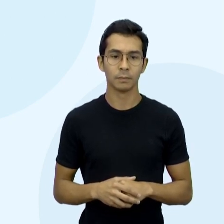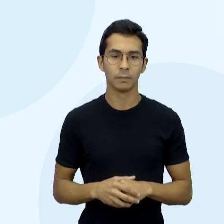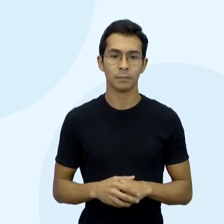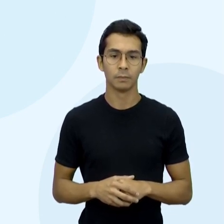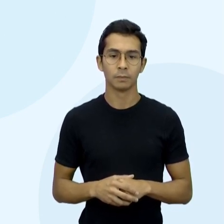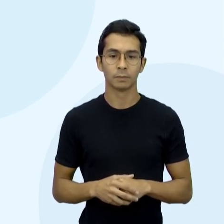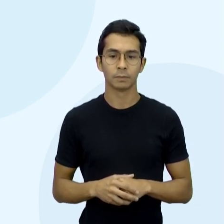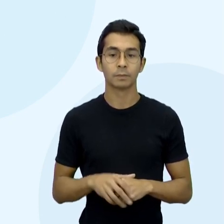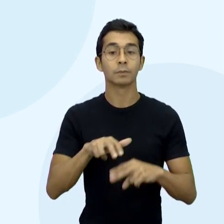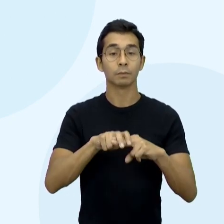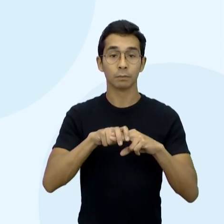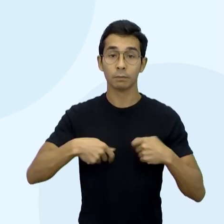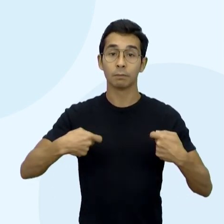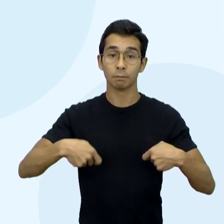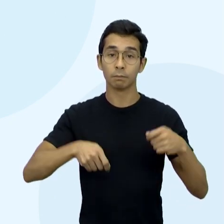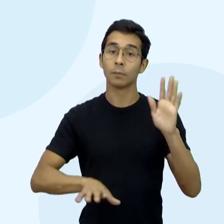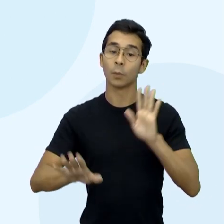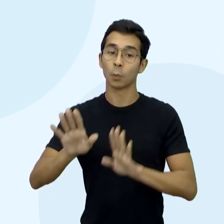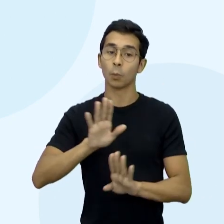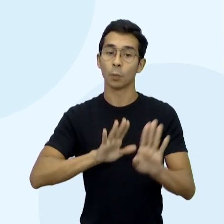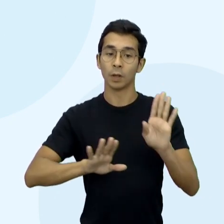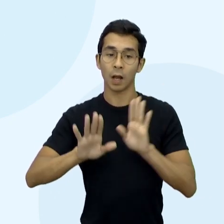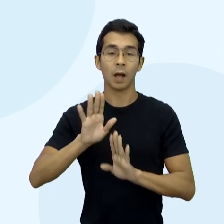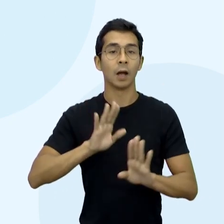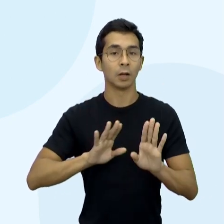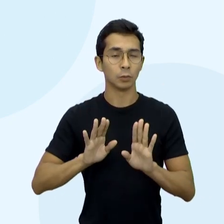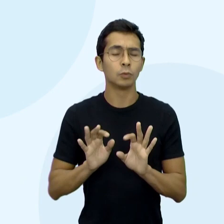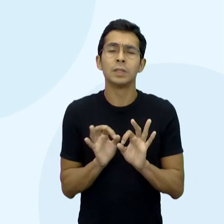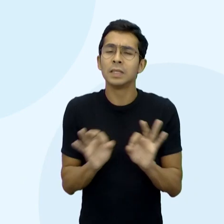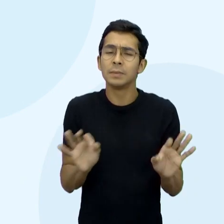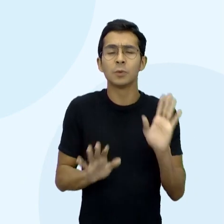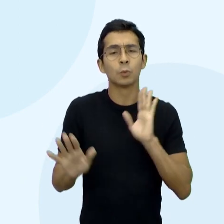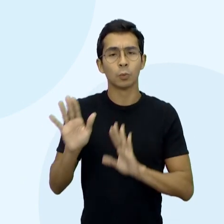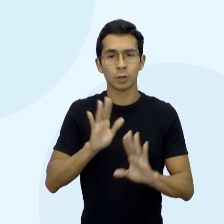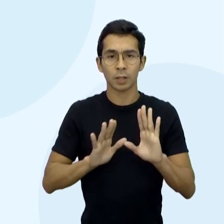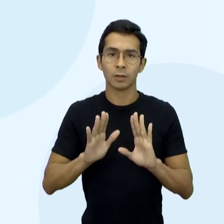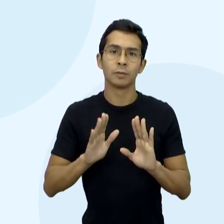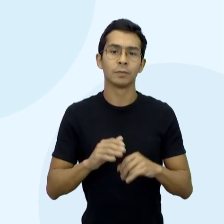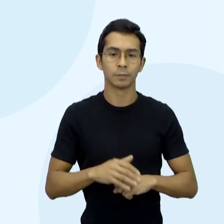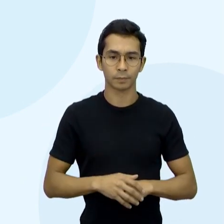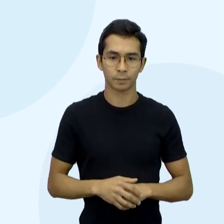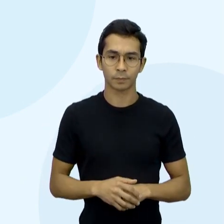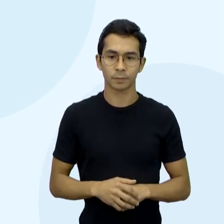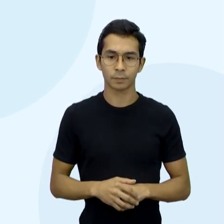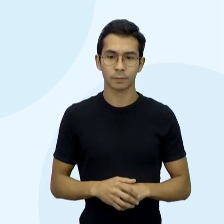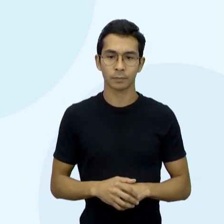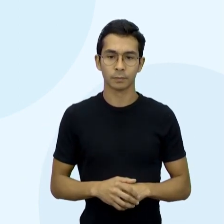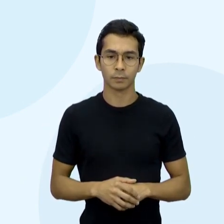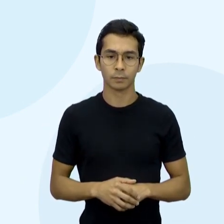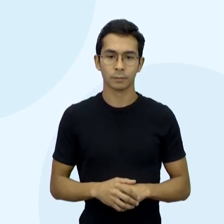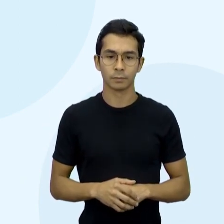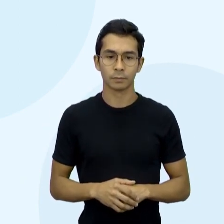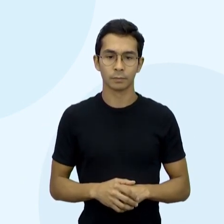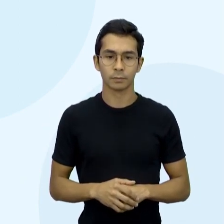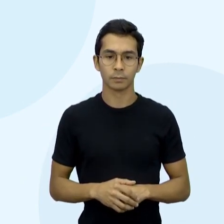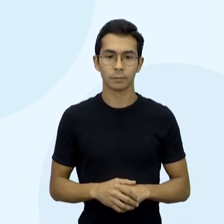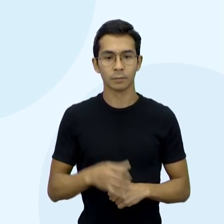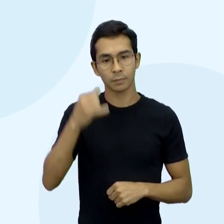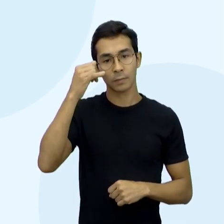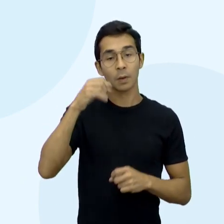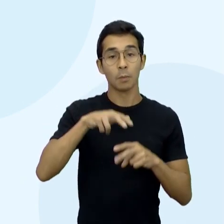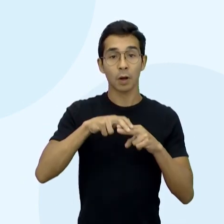alguns cuidados podem ser tomados. Atitudes simples evitam que registros nas redes nos acompanhem por toda a vida